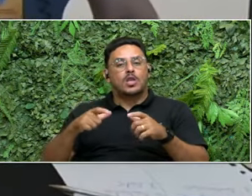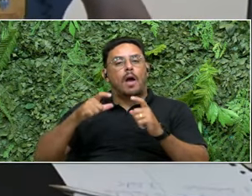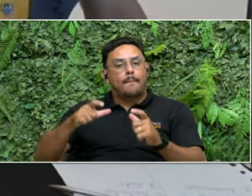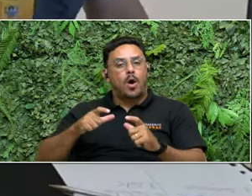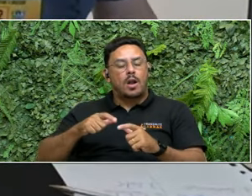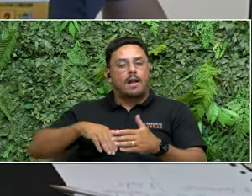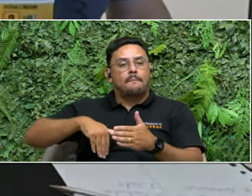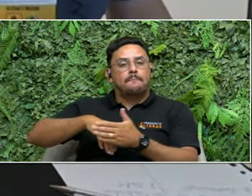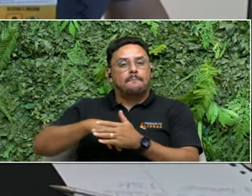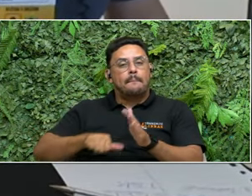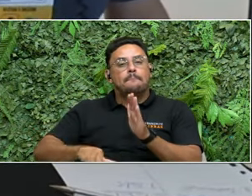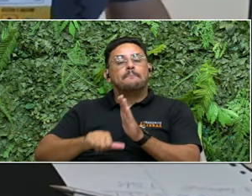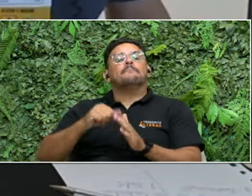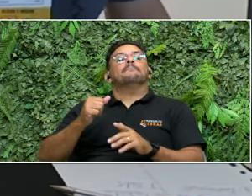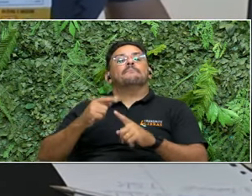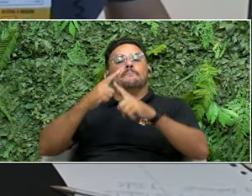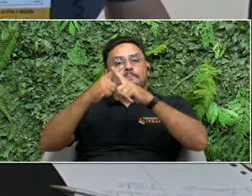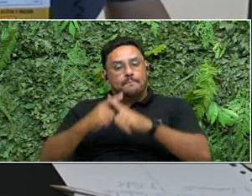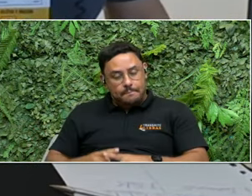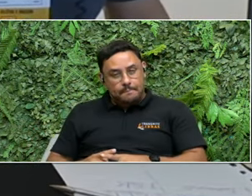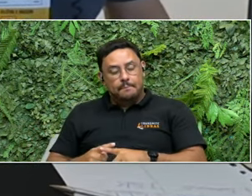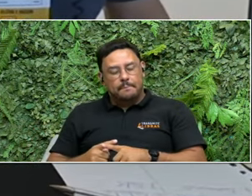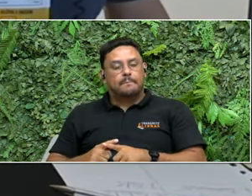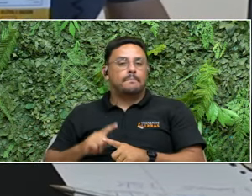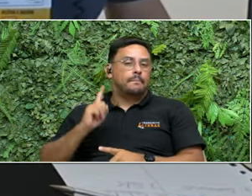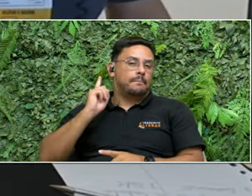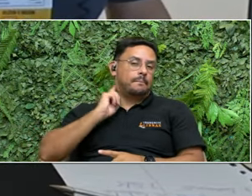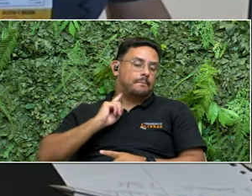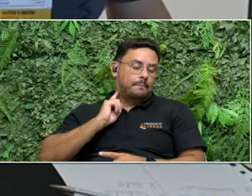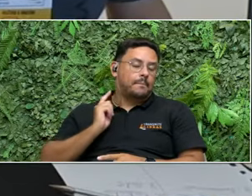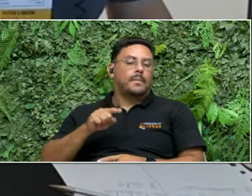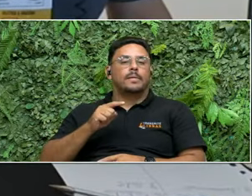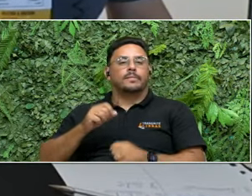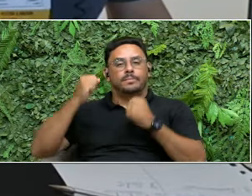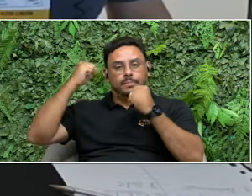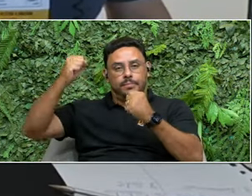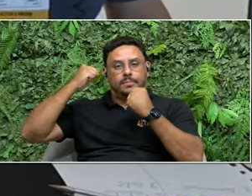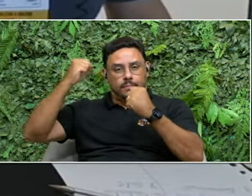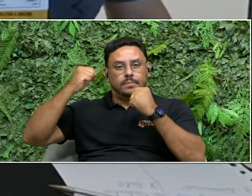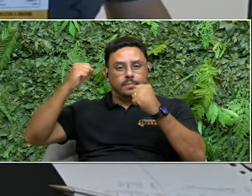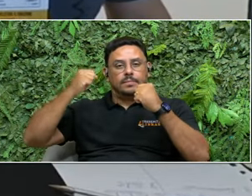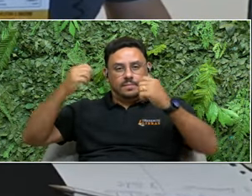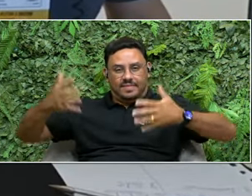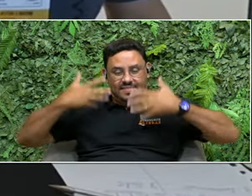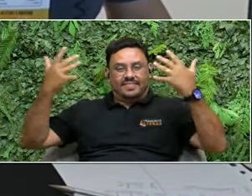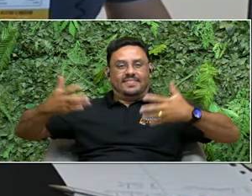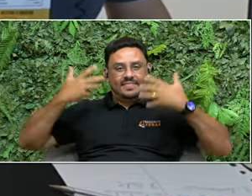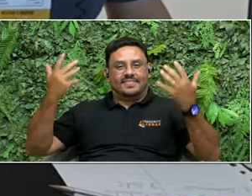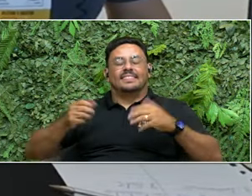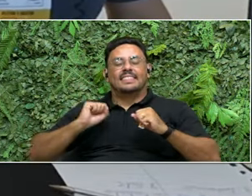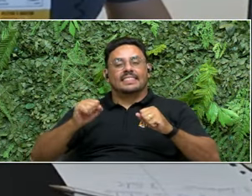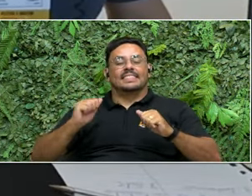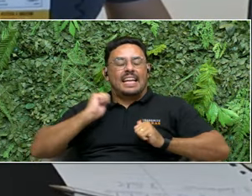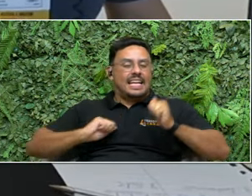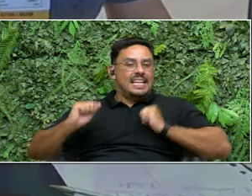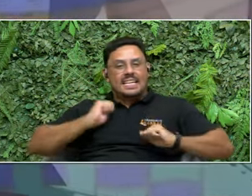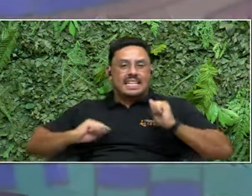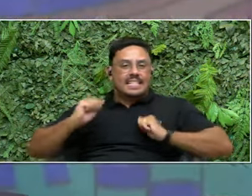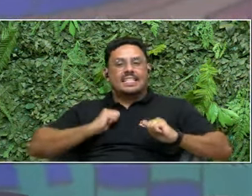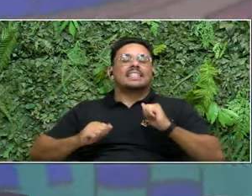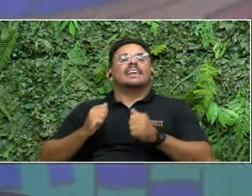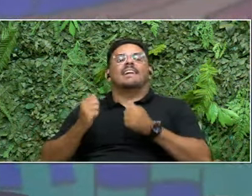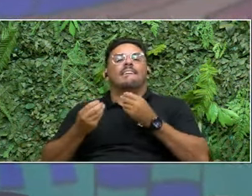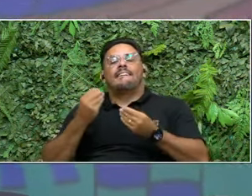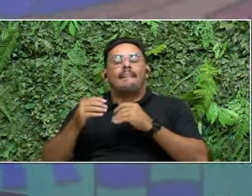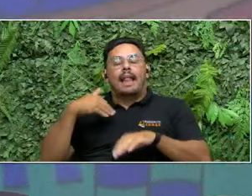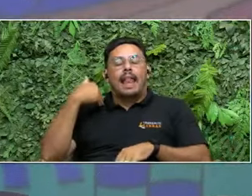primeira partida da grande decisão do campeonato mineiro torcida tá empolgada viu Bob Ah se a torcida tá empolgada aí dele vamos saber como